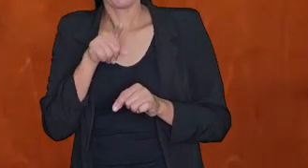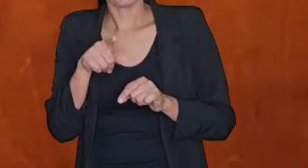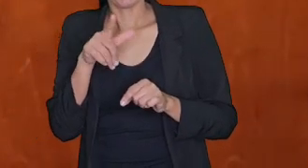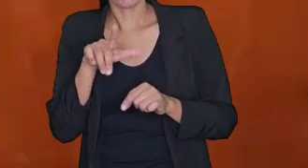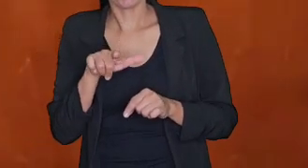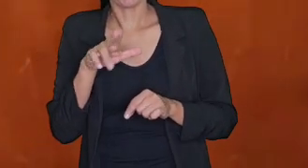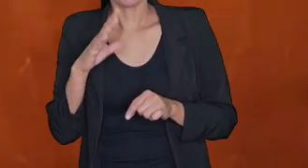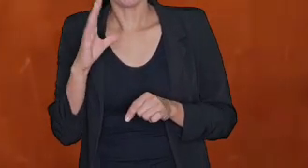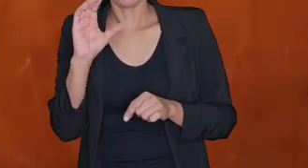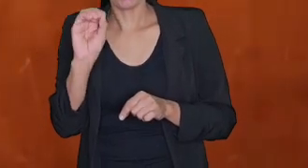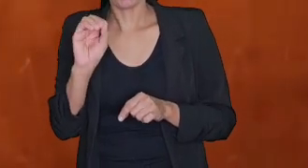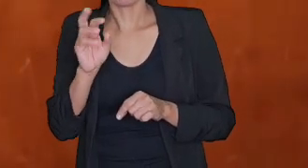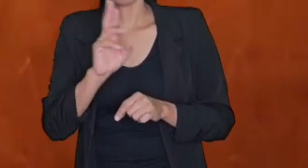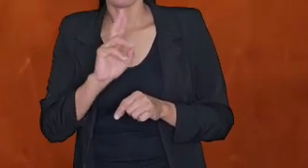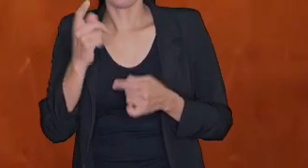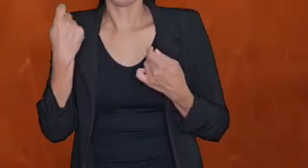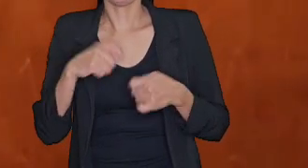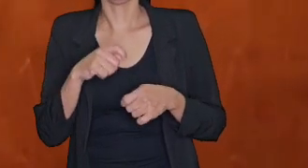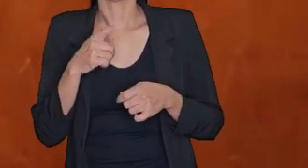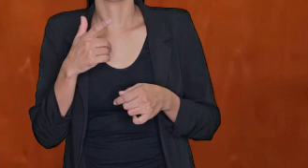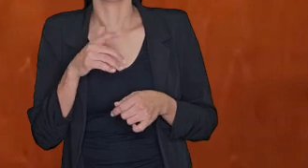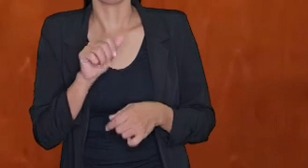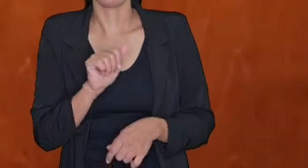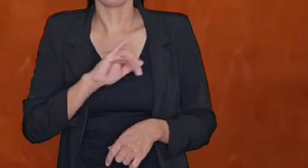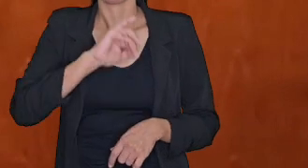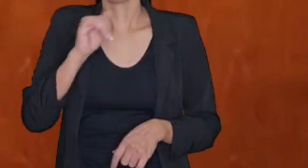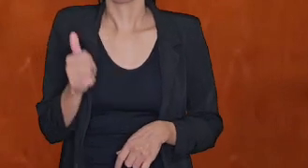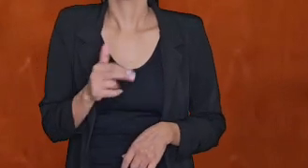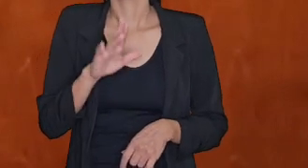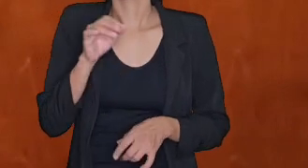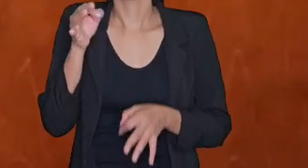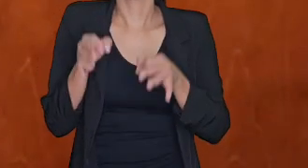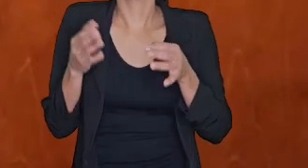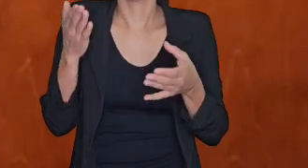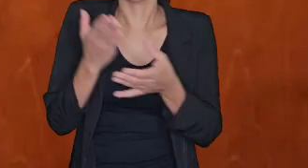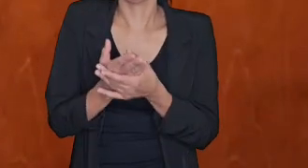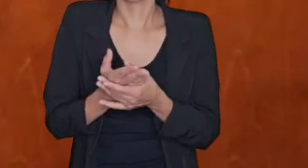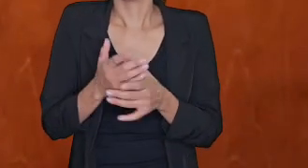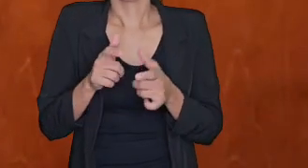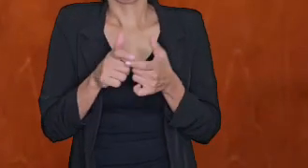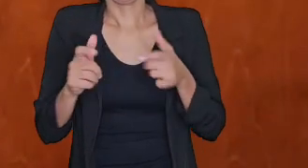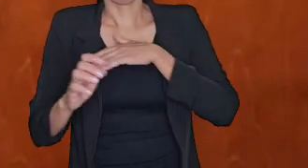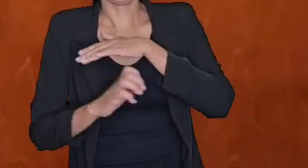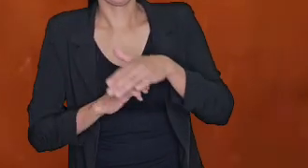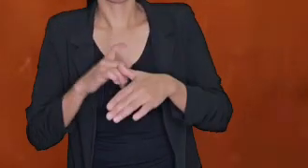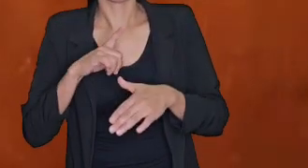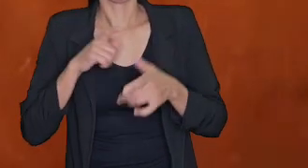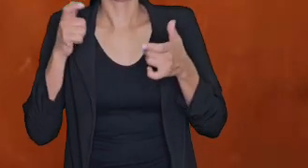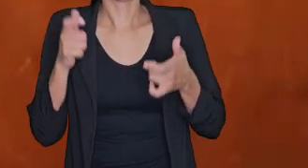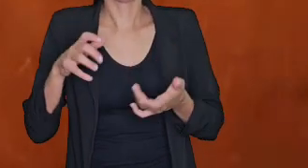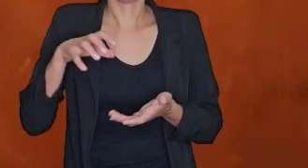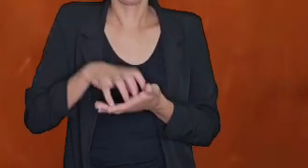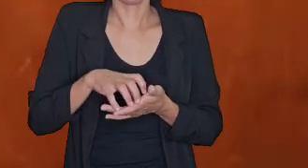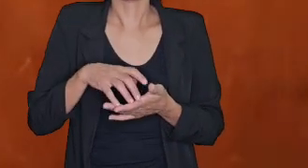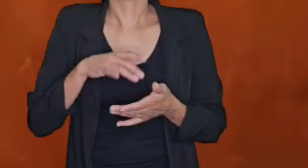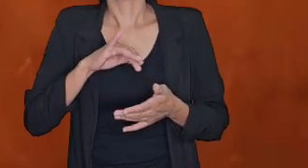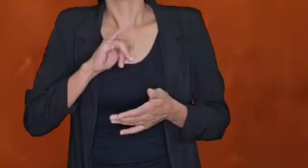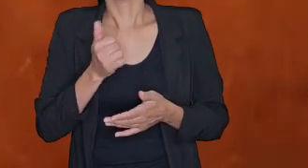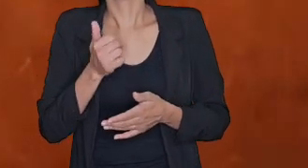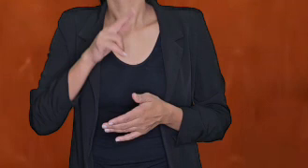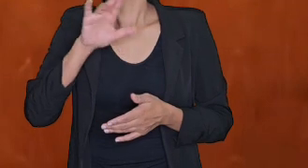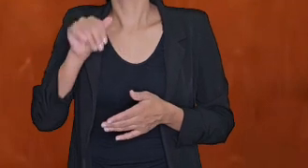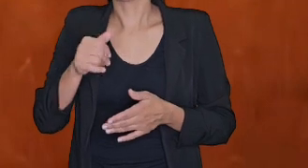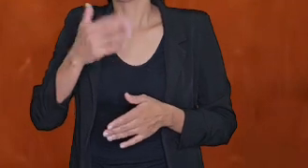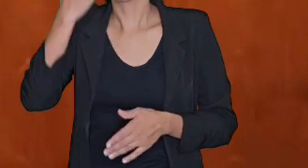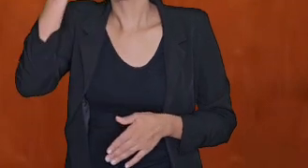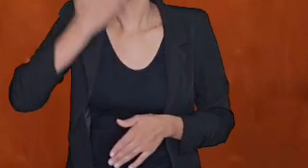comprovasse aquela questão para dedutibilidade do lucro real, ela tinha que ajuizar. Então, às vezes, em grandes empresas, há um setor